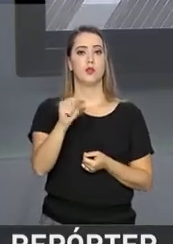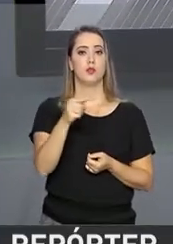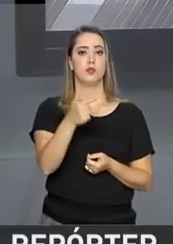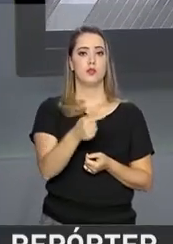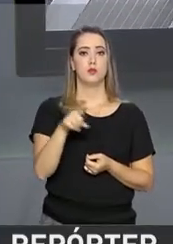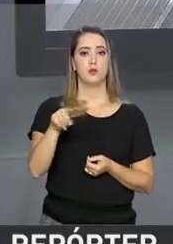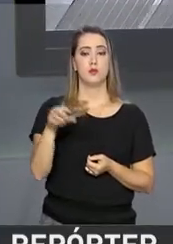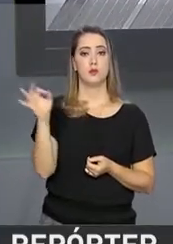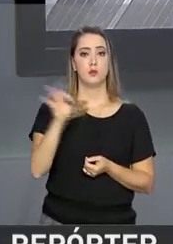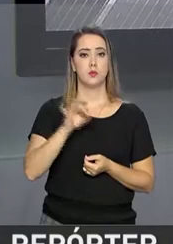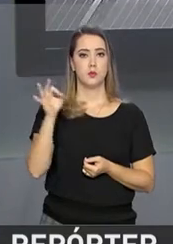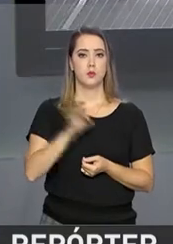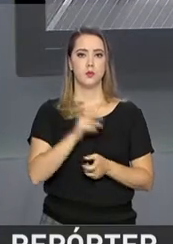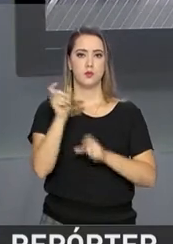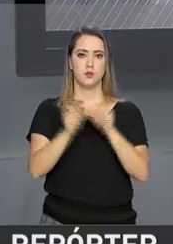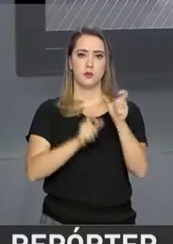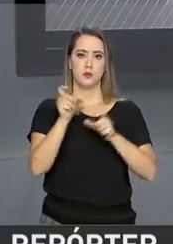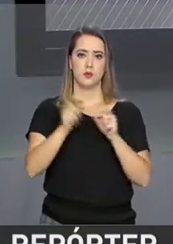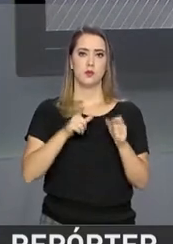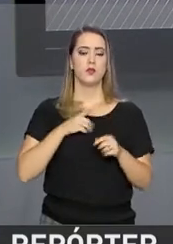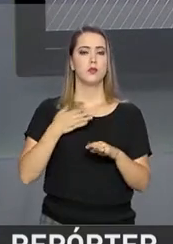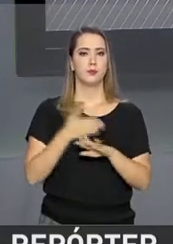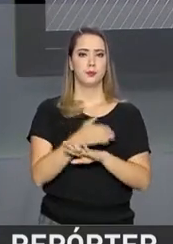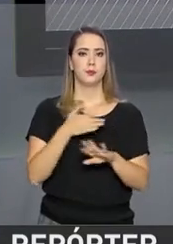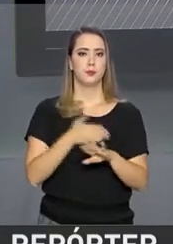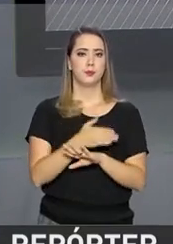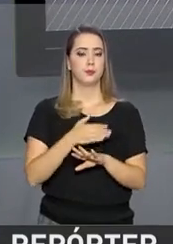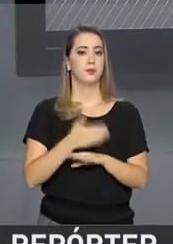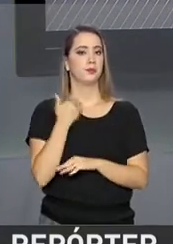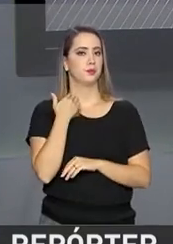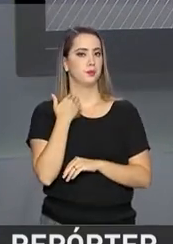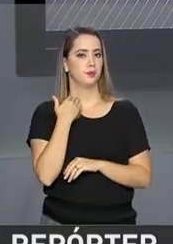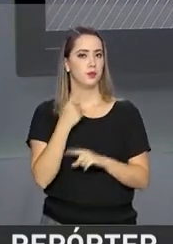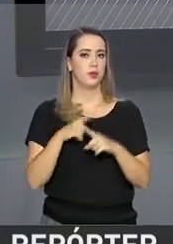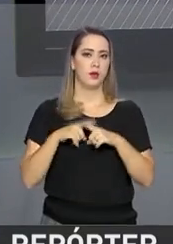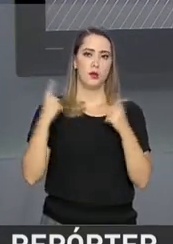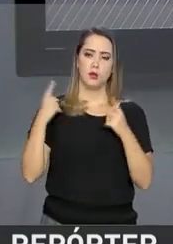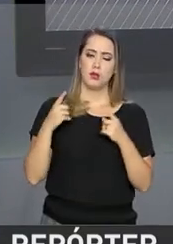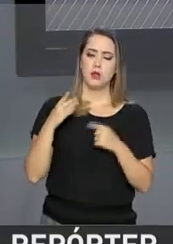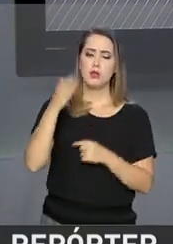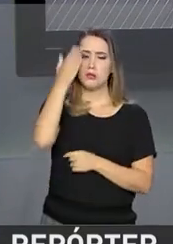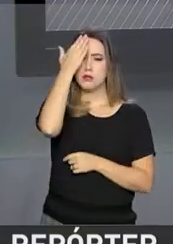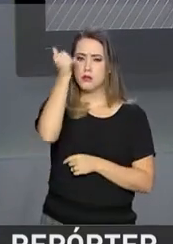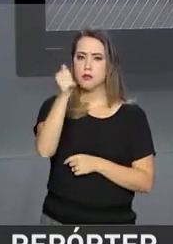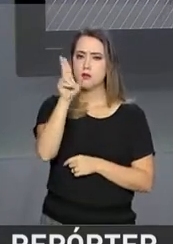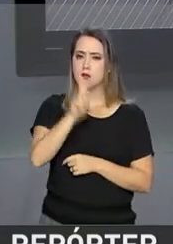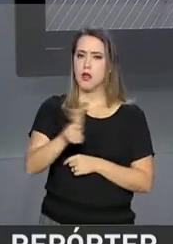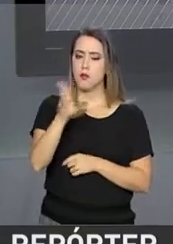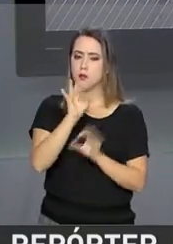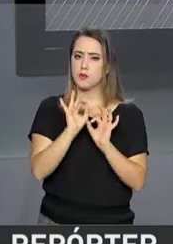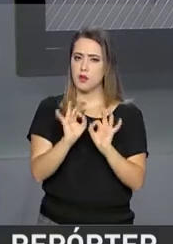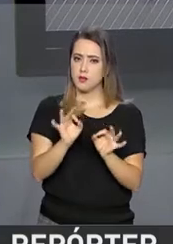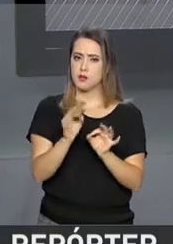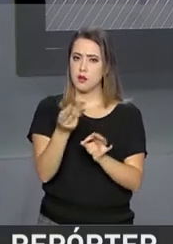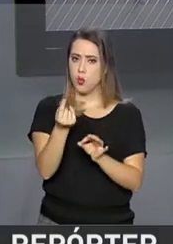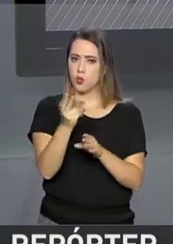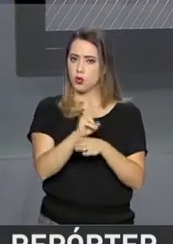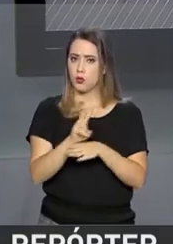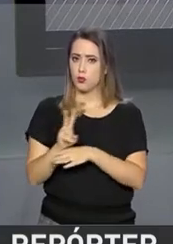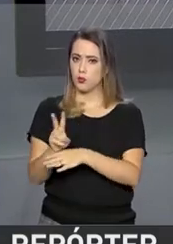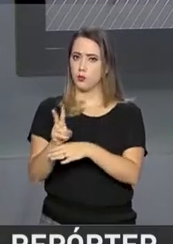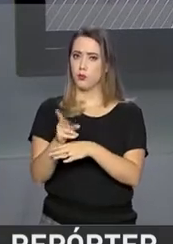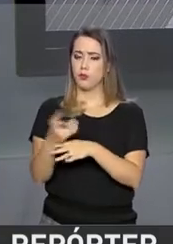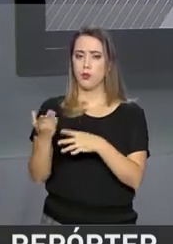87% dos brasileiros adultos têm acesso ao serviço dos bancos mas será que todos nós sabemos usar bem o